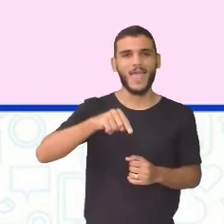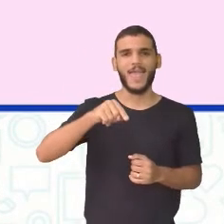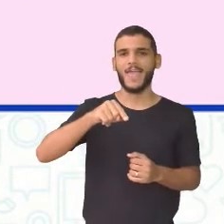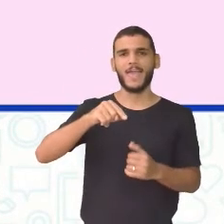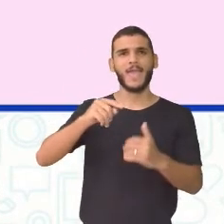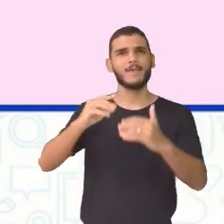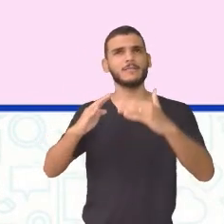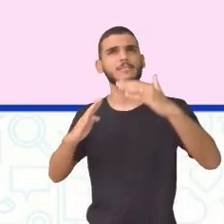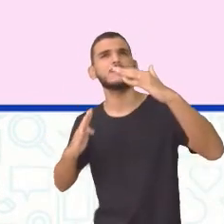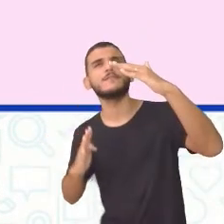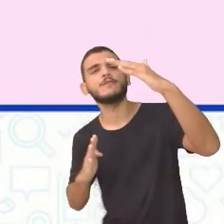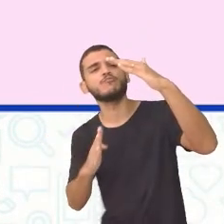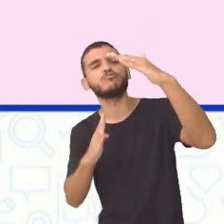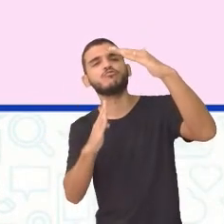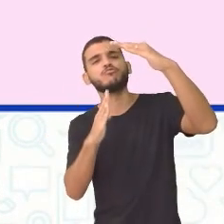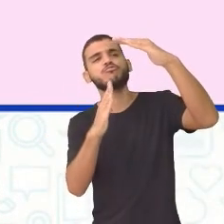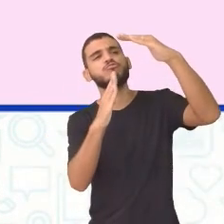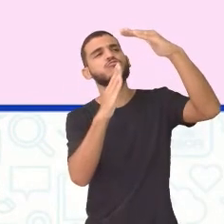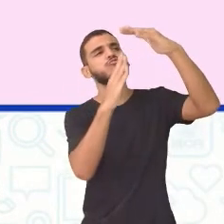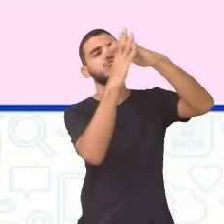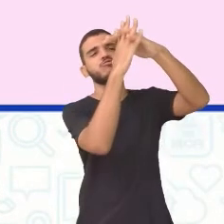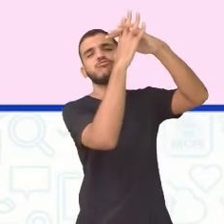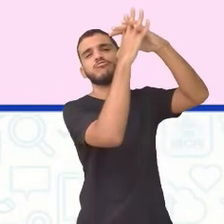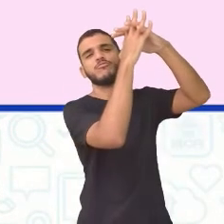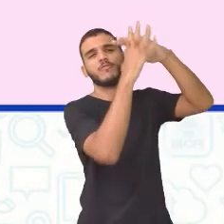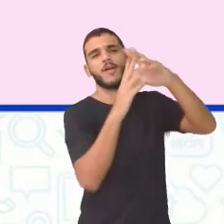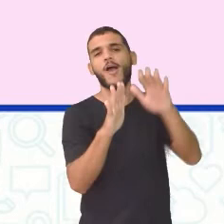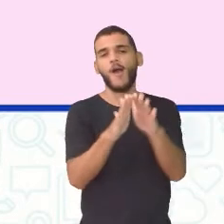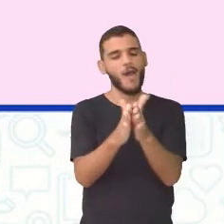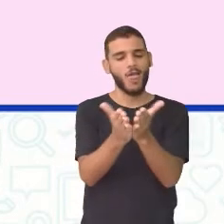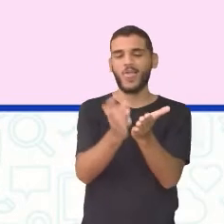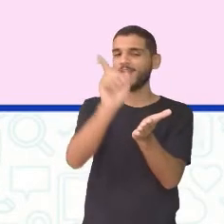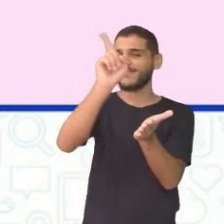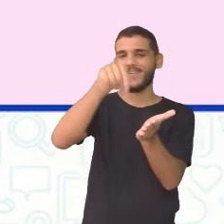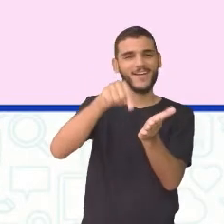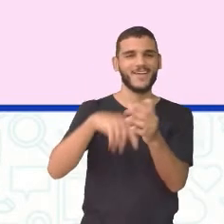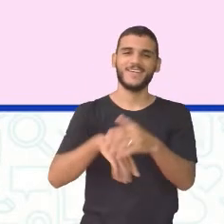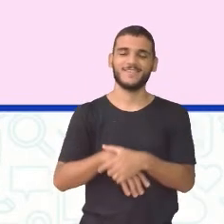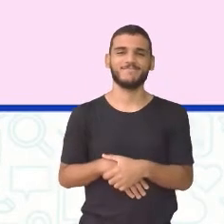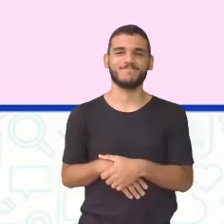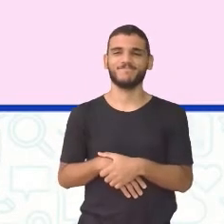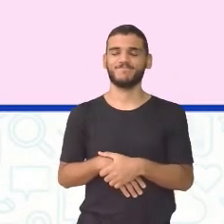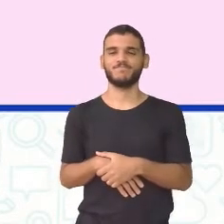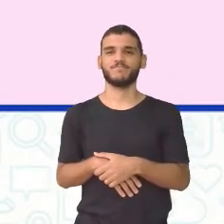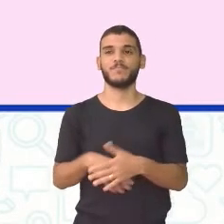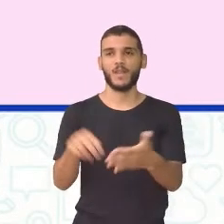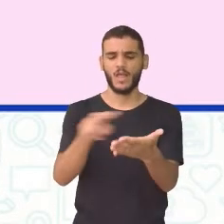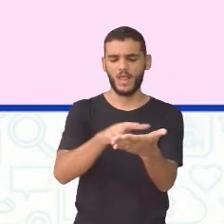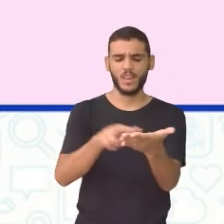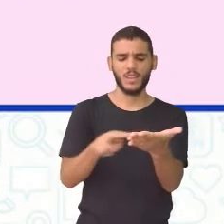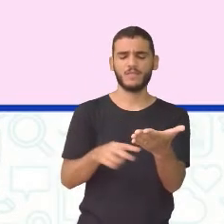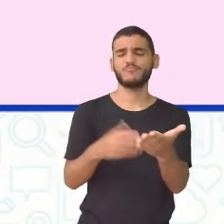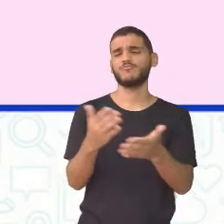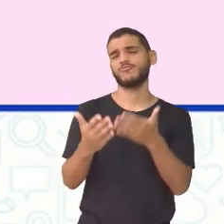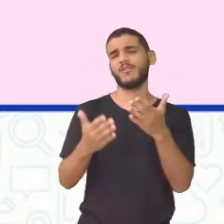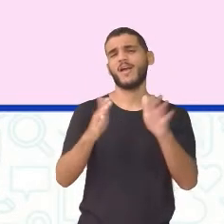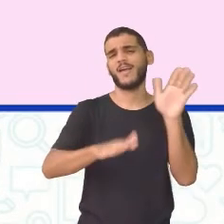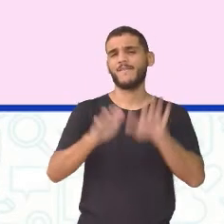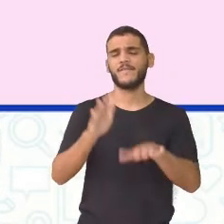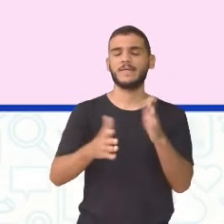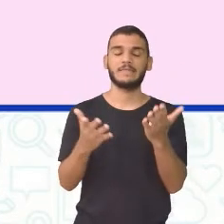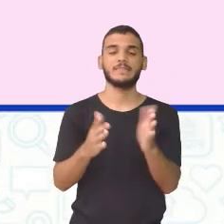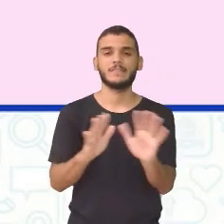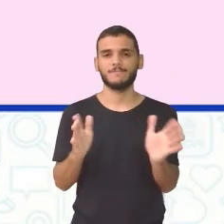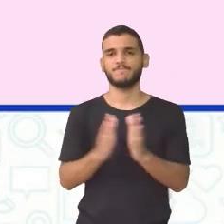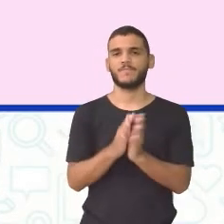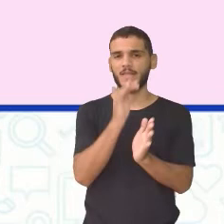é? Parece perdido, mas ele vai para algum lugar. A leitura, muitas vezes, nós começamos uma leitura de um